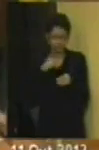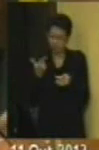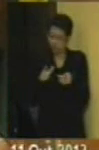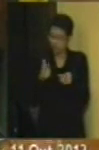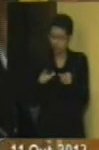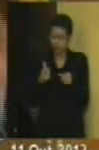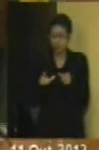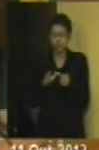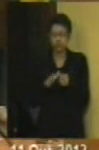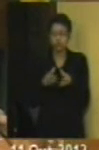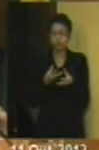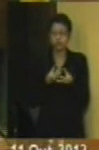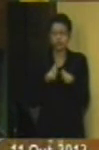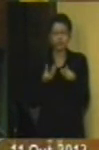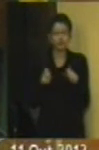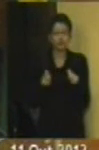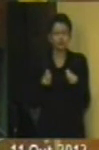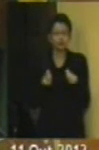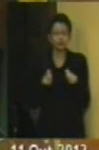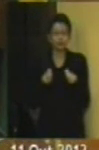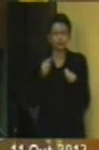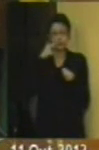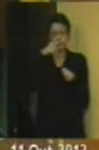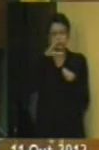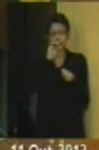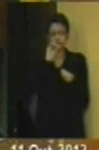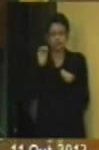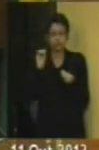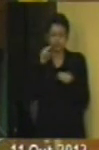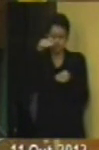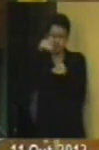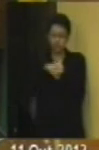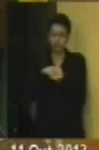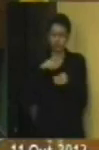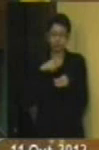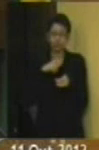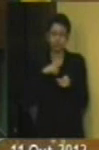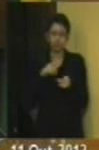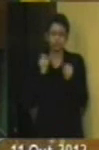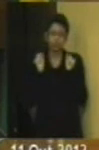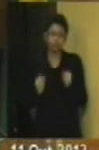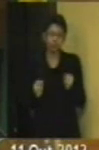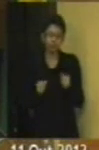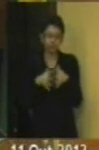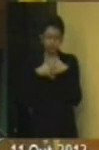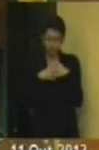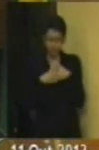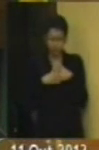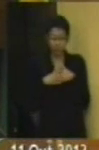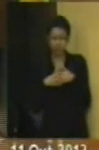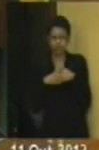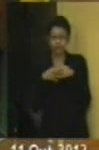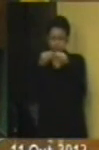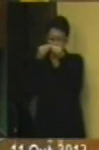ainda digo a vossa excelência é muito miúdo foi 700 votos o tamanho do recheio de vossa excelência talvez possa atrapalhar o relacionamento da